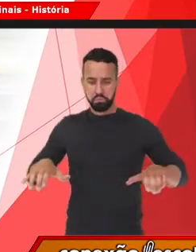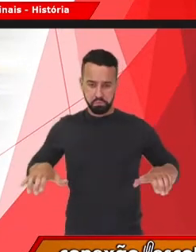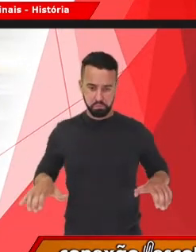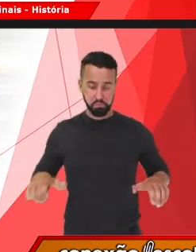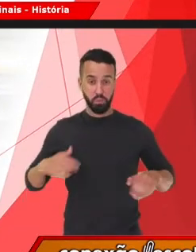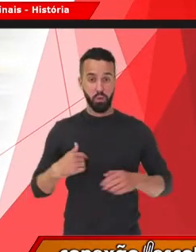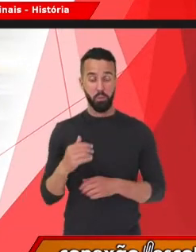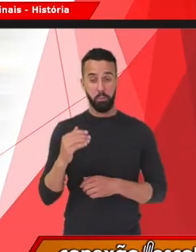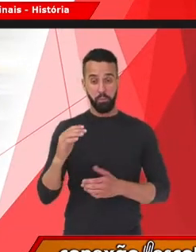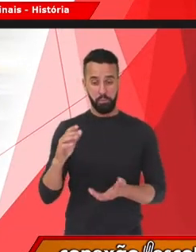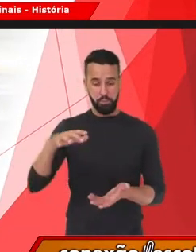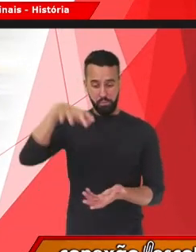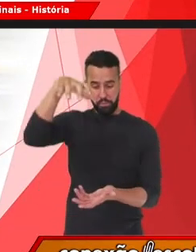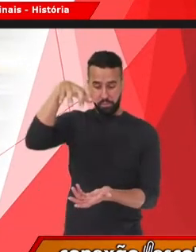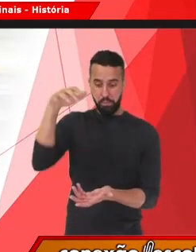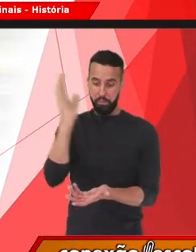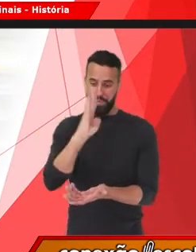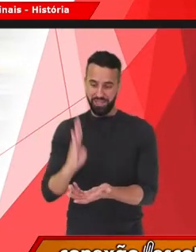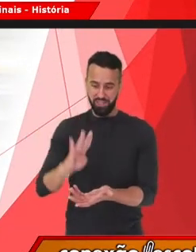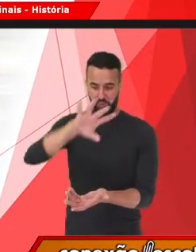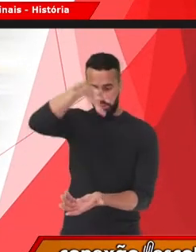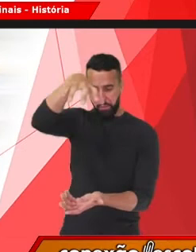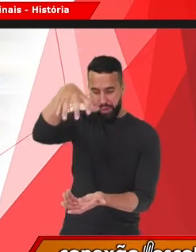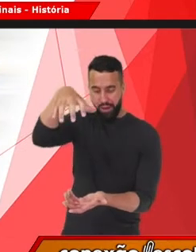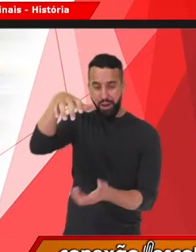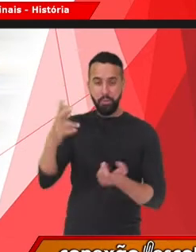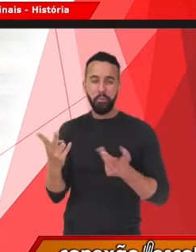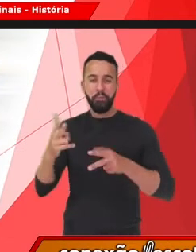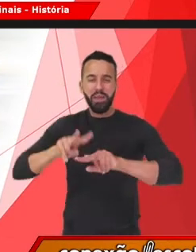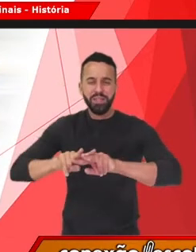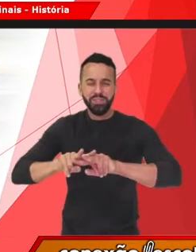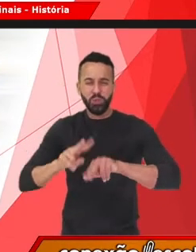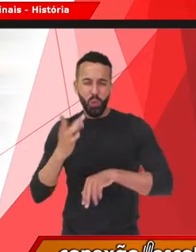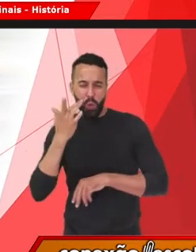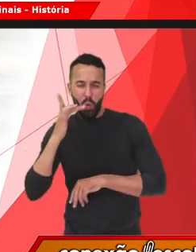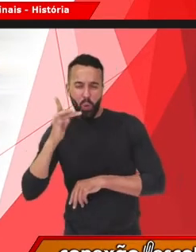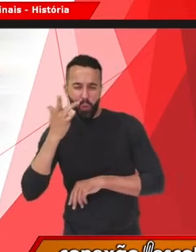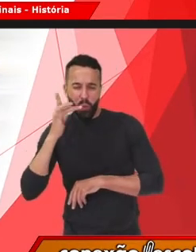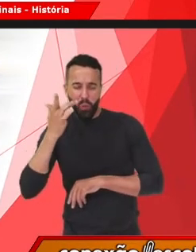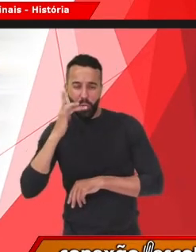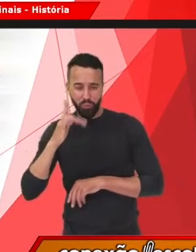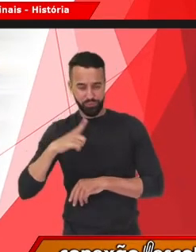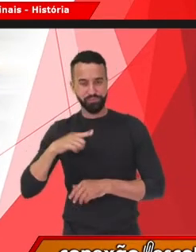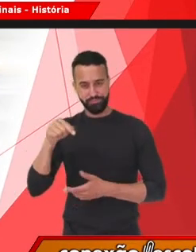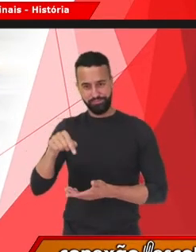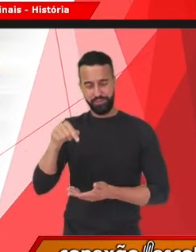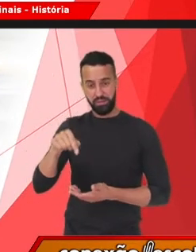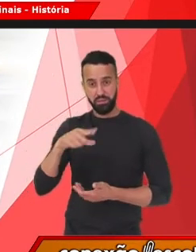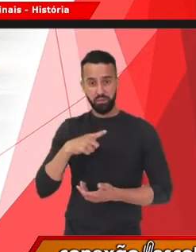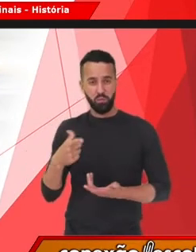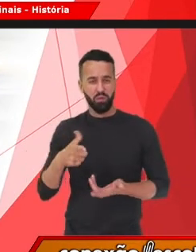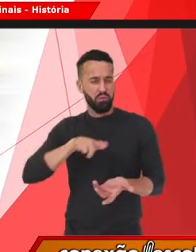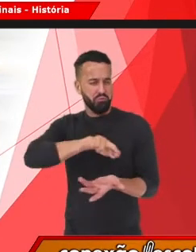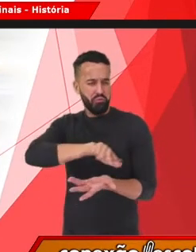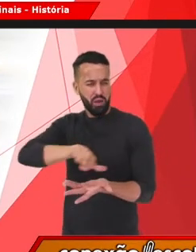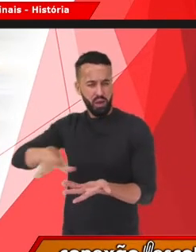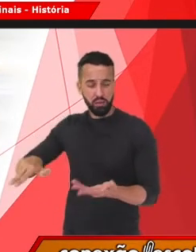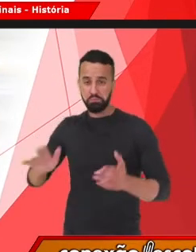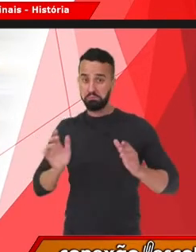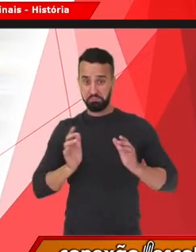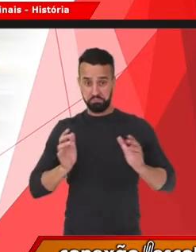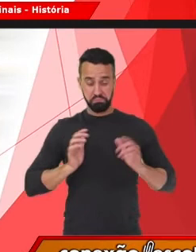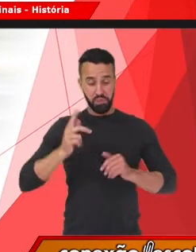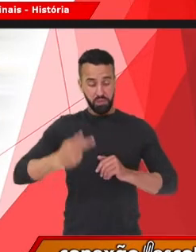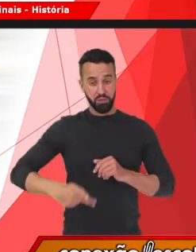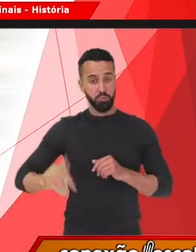simbolicamente preso, e no ninho, com um ovo de ouro embaixo. Todas as riquezas que eram produzidas no